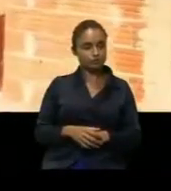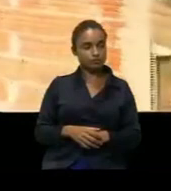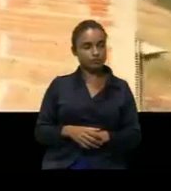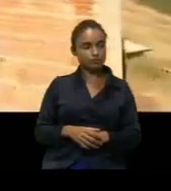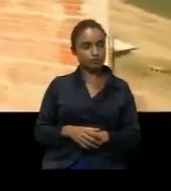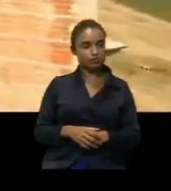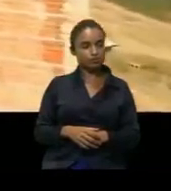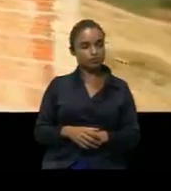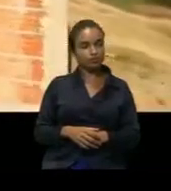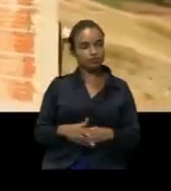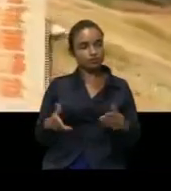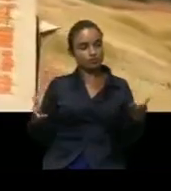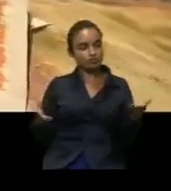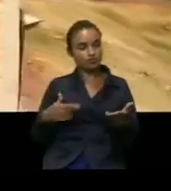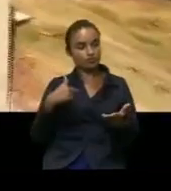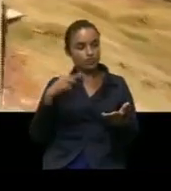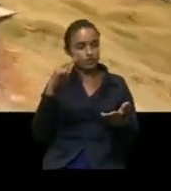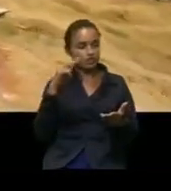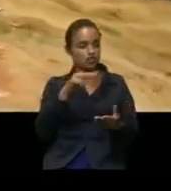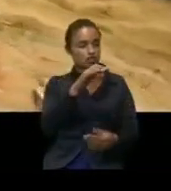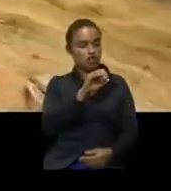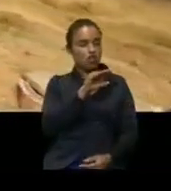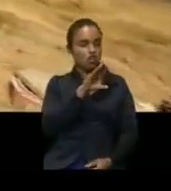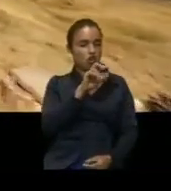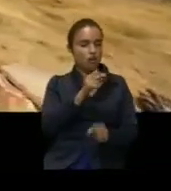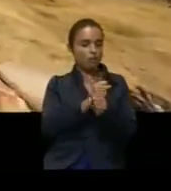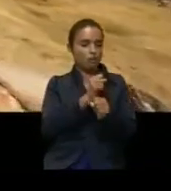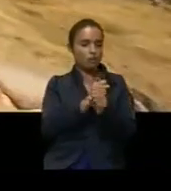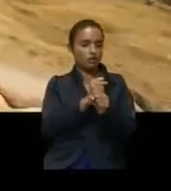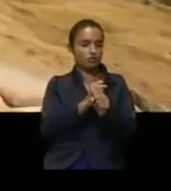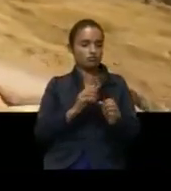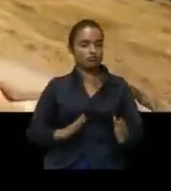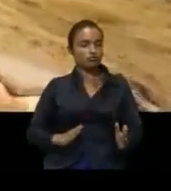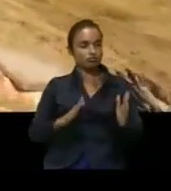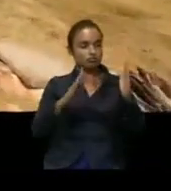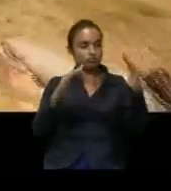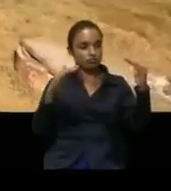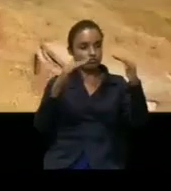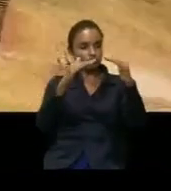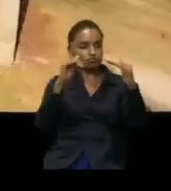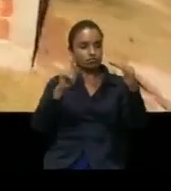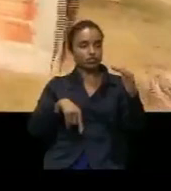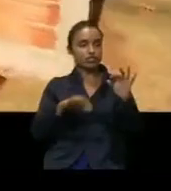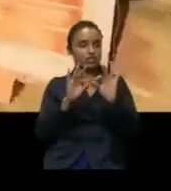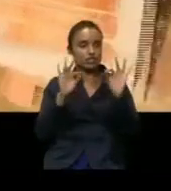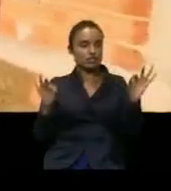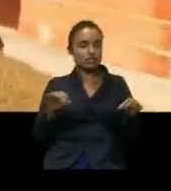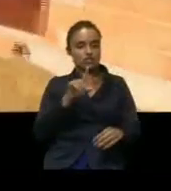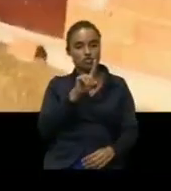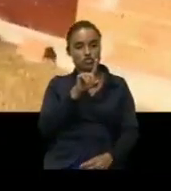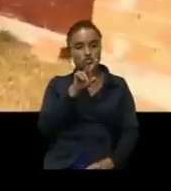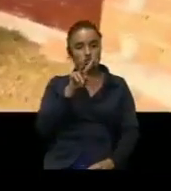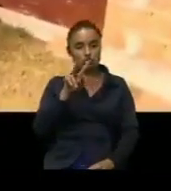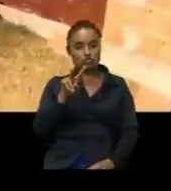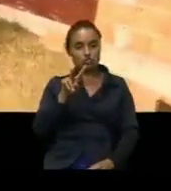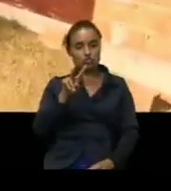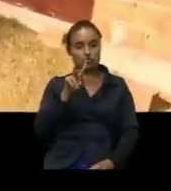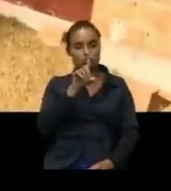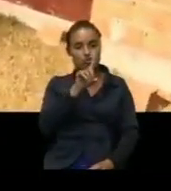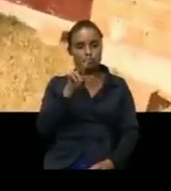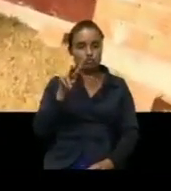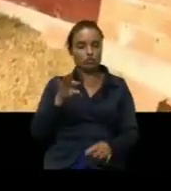Então aí a gente vê uma obra bem simples, tá? Que é uma edificaçãozinha de 12 metros quadrados, mais ou menos.